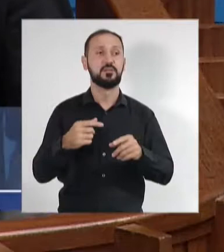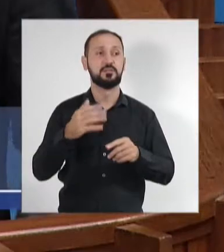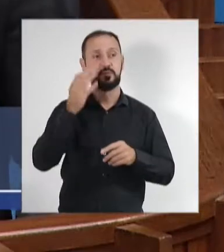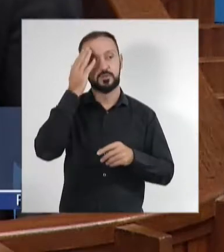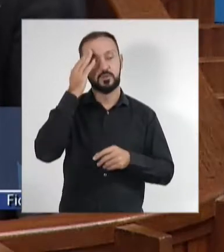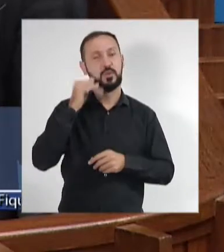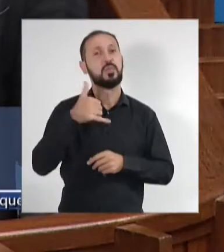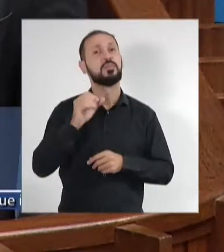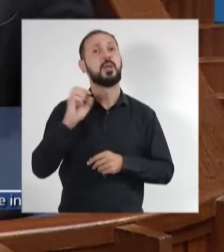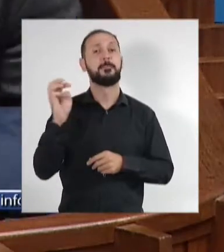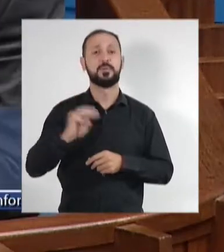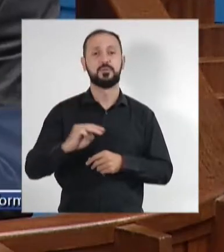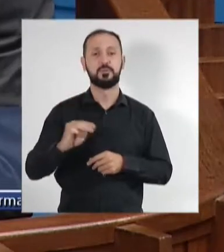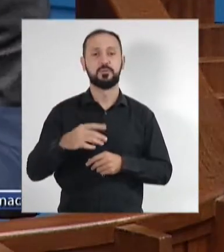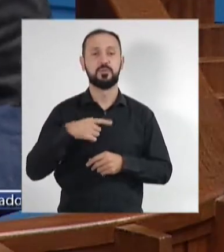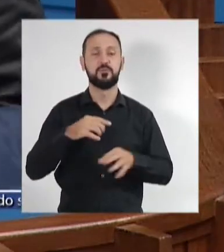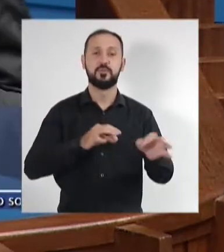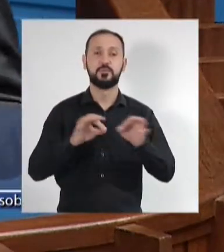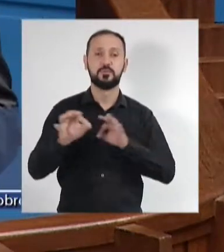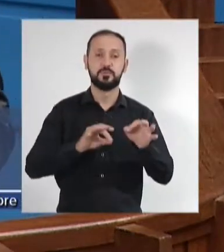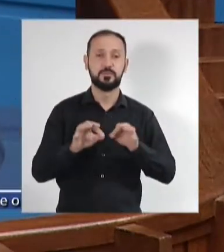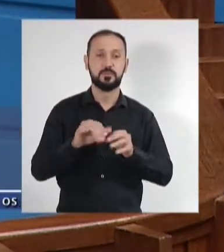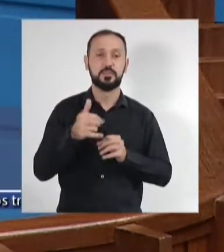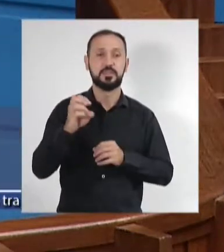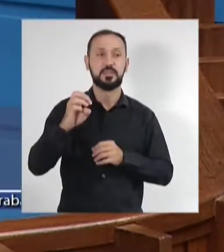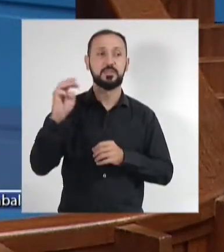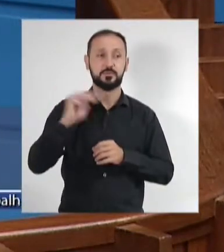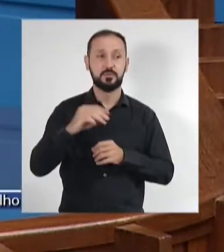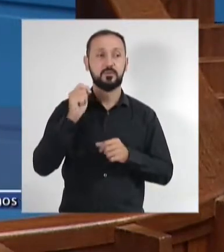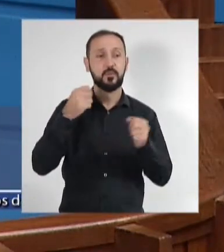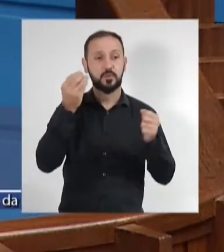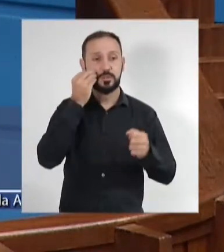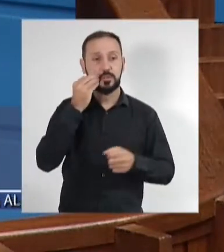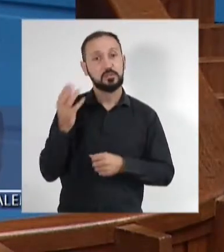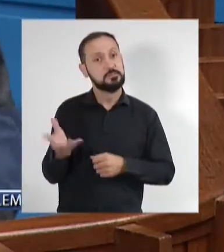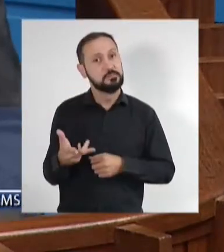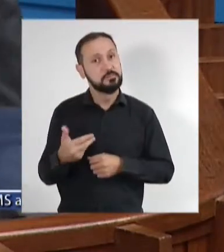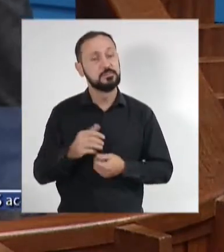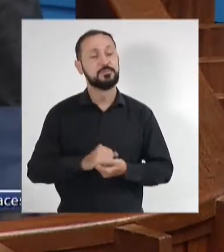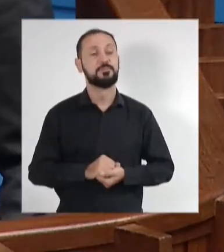10 minutos. Eu fiz uma apresentação de 15, então eu vou tentar acelerar. Tá?